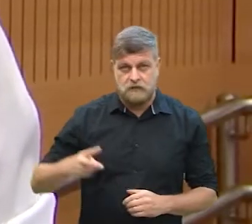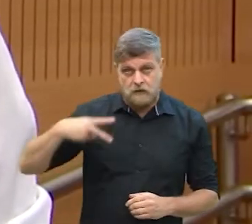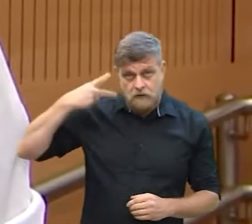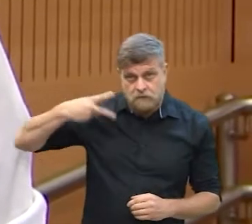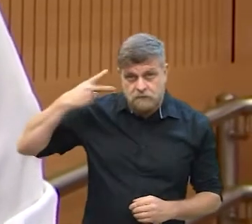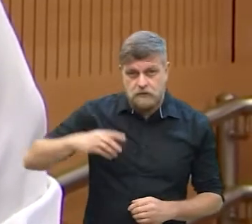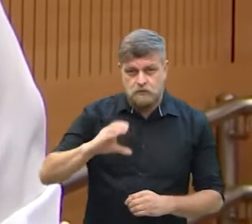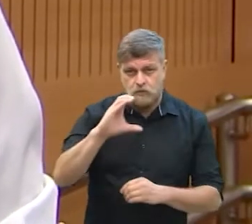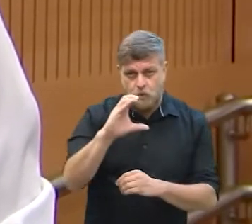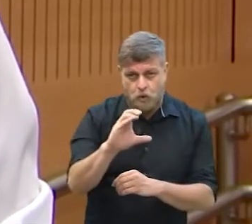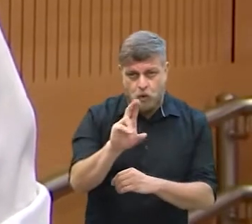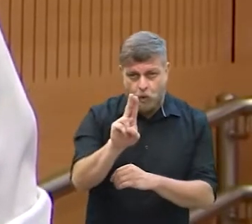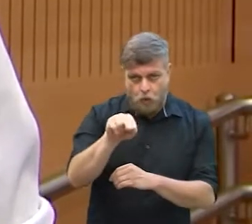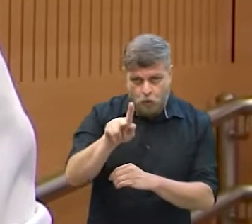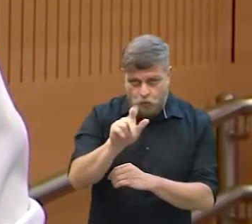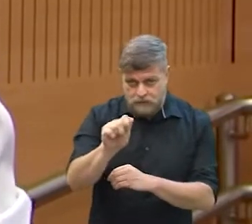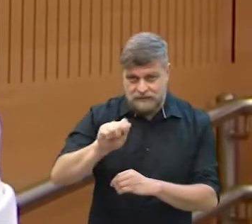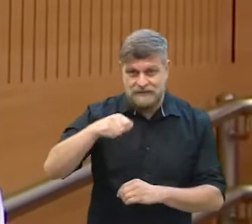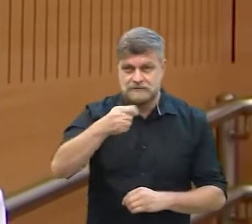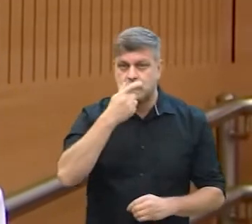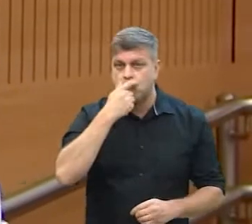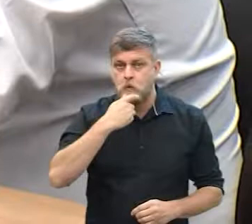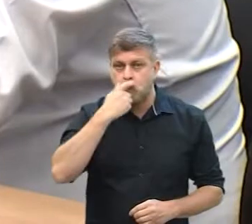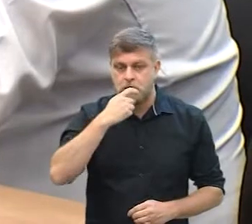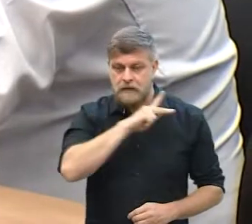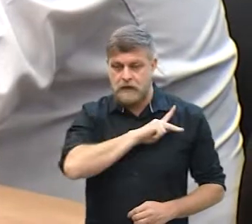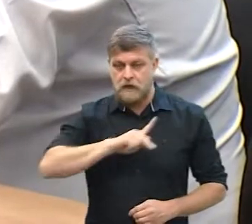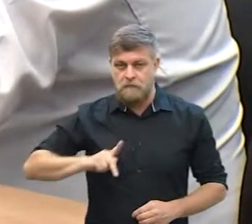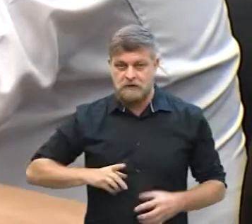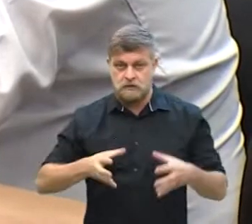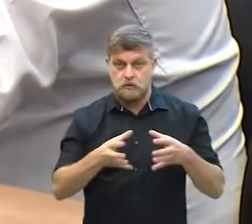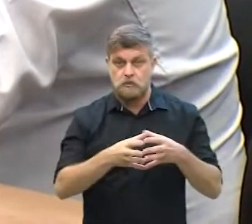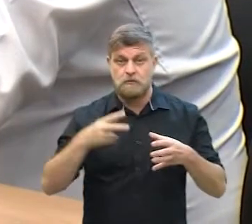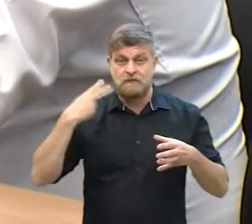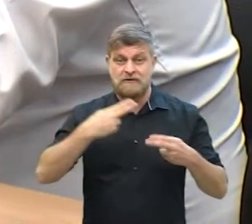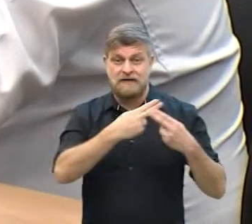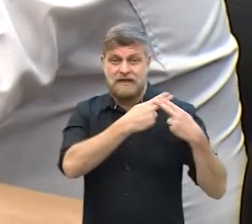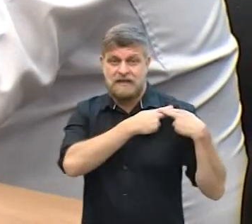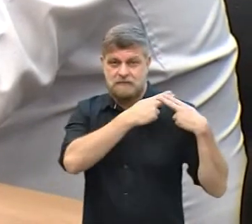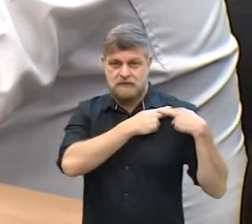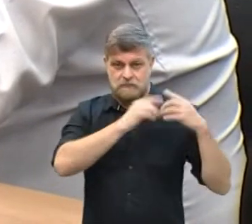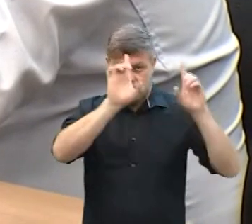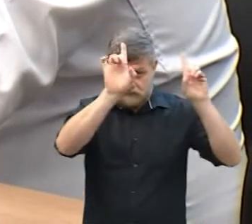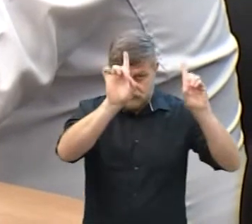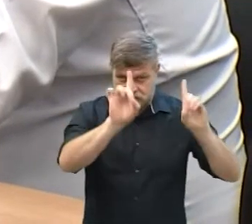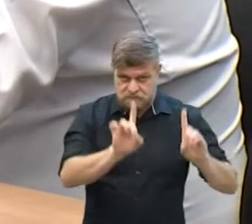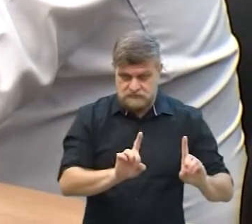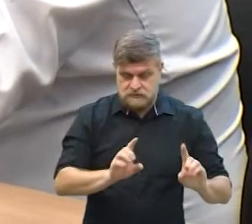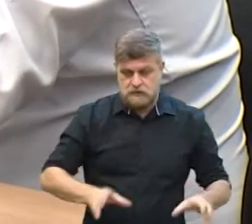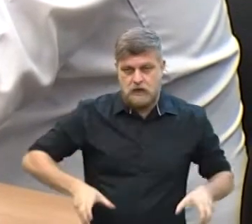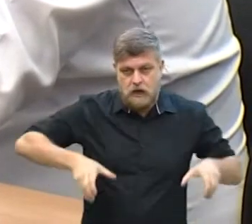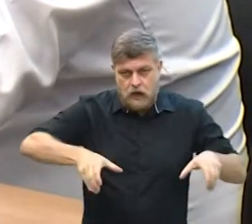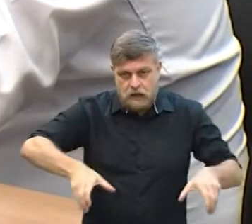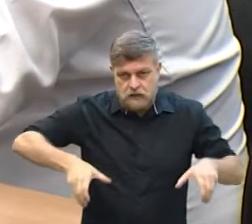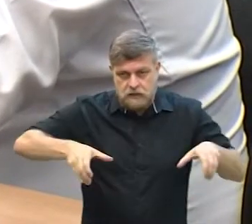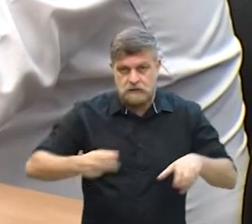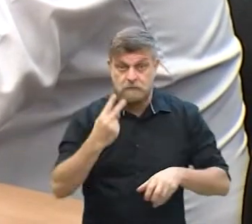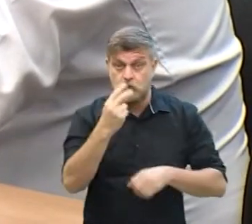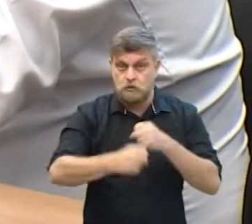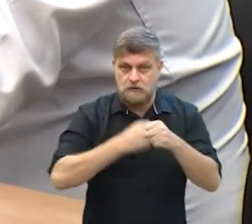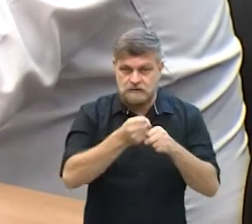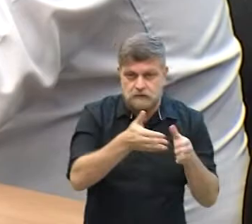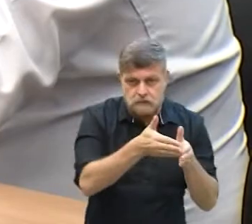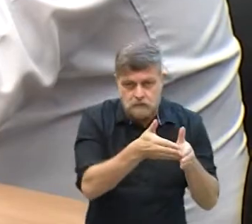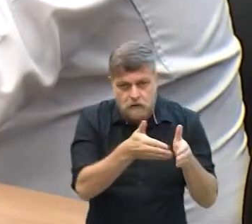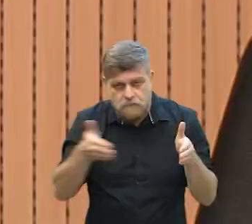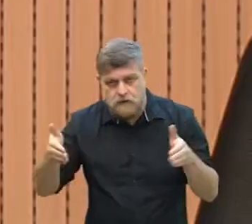O vereador Marrom Cunha é o presidente da Comissão das Pessoas com Deficiência e Mobilidade Reduzida nos próximos 2